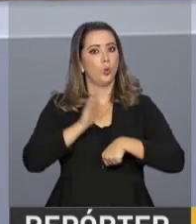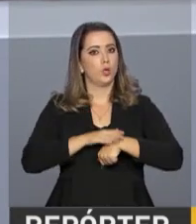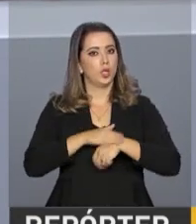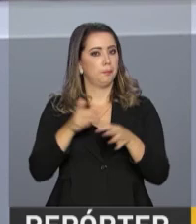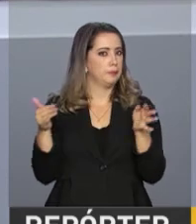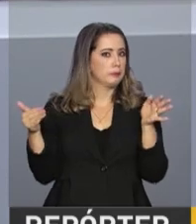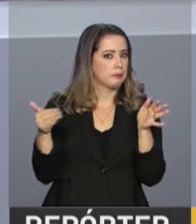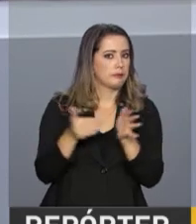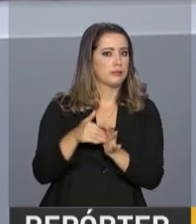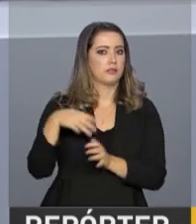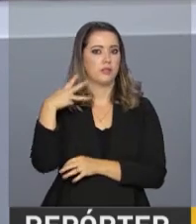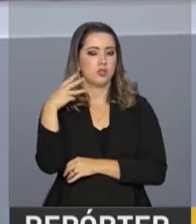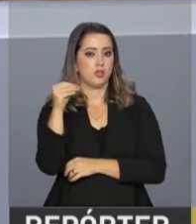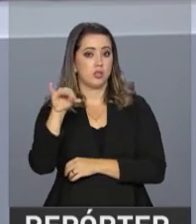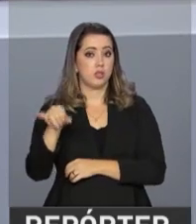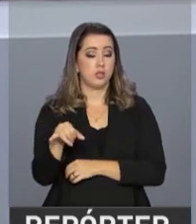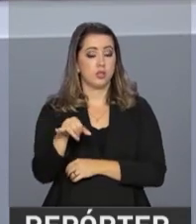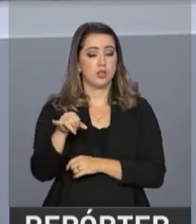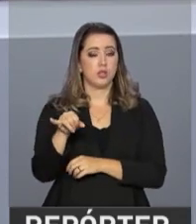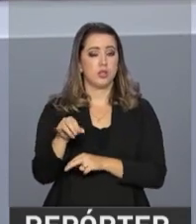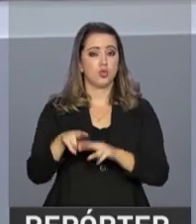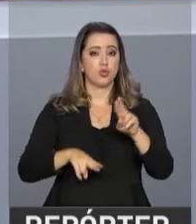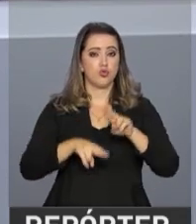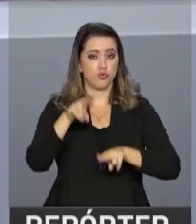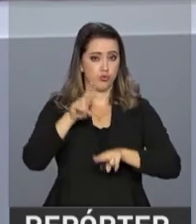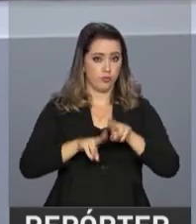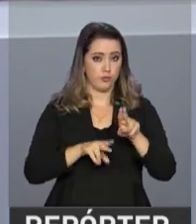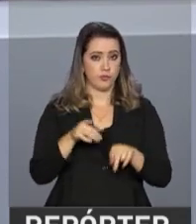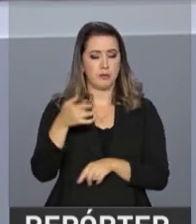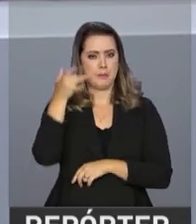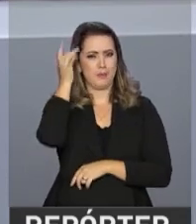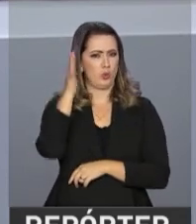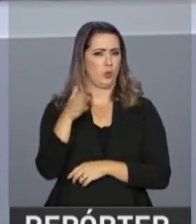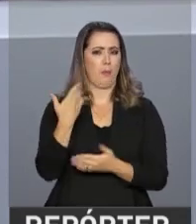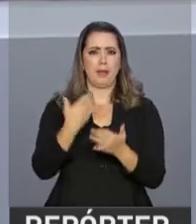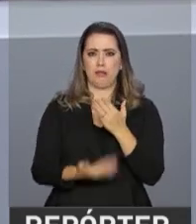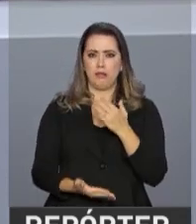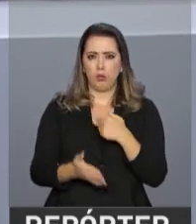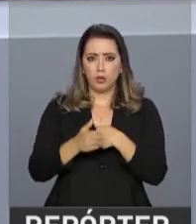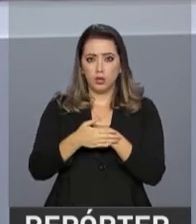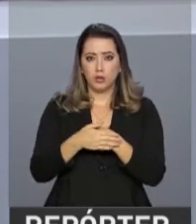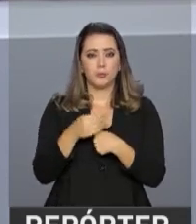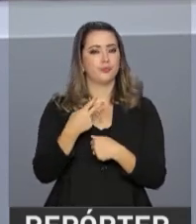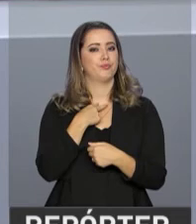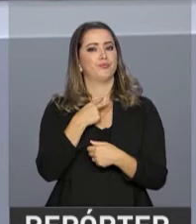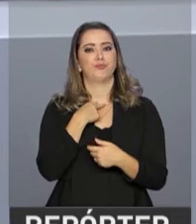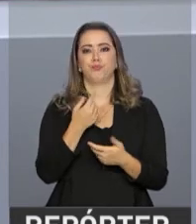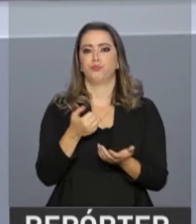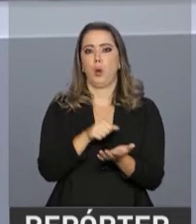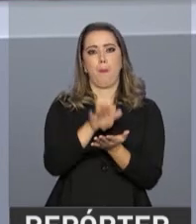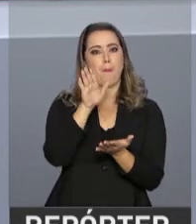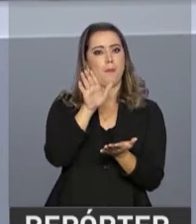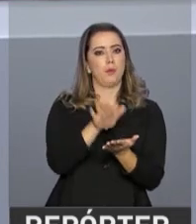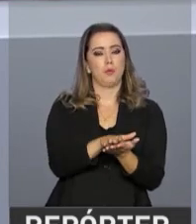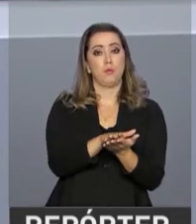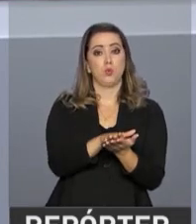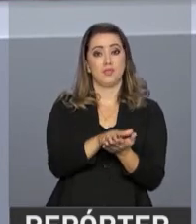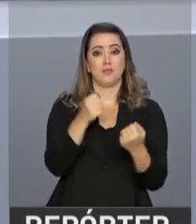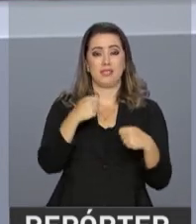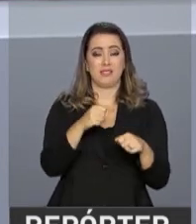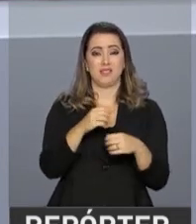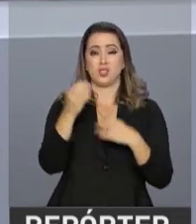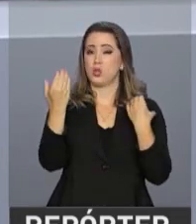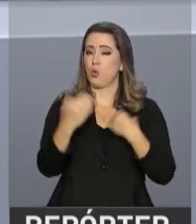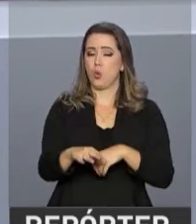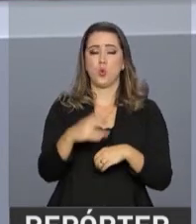máximo para o alistamento é 30 de junho quem não se alistar além de pagar multa não pode tirar passaporte e nem fazer concurso público